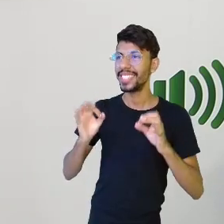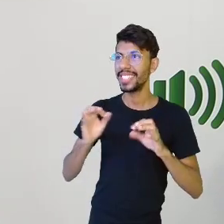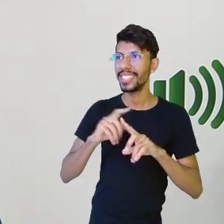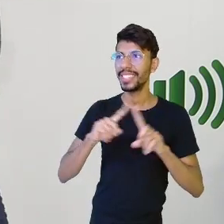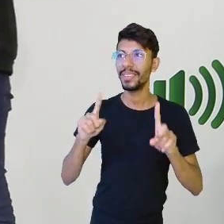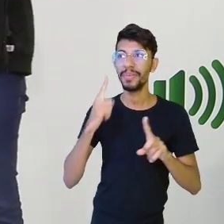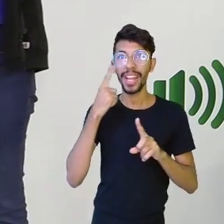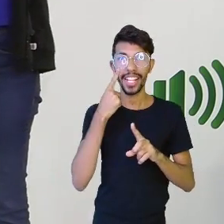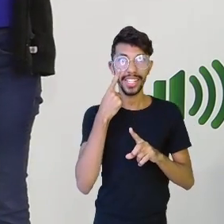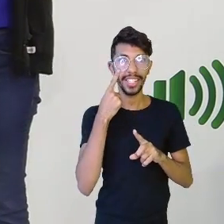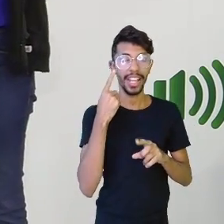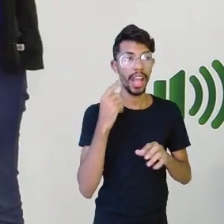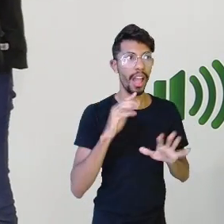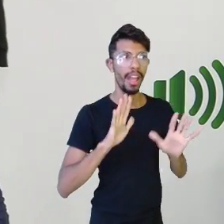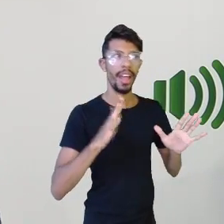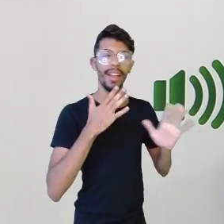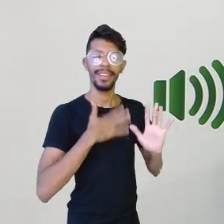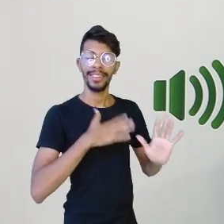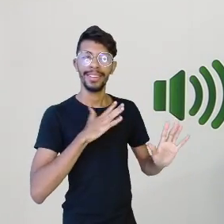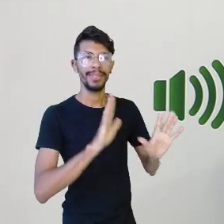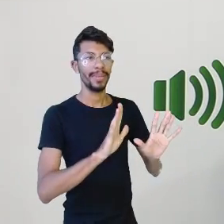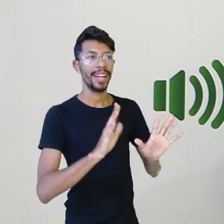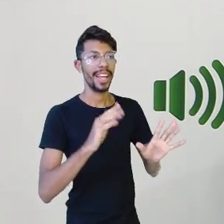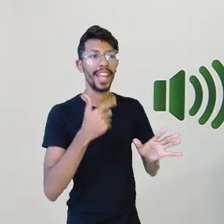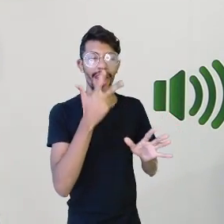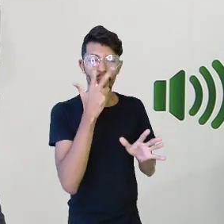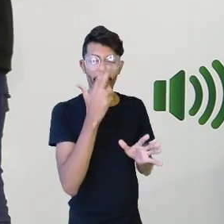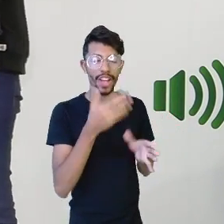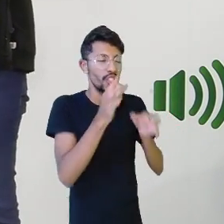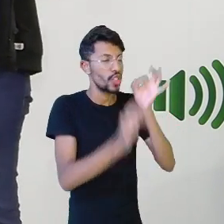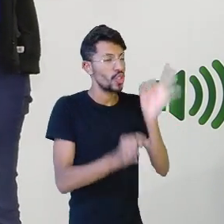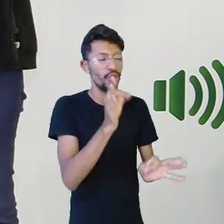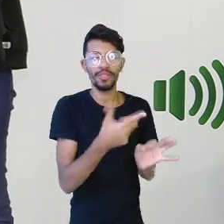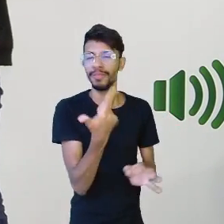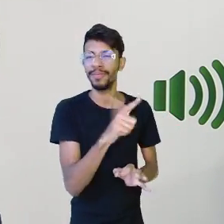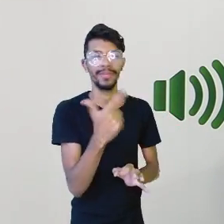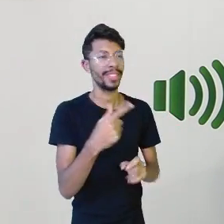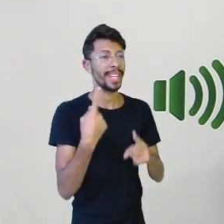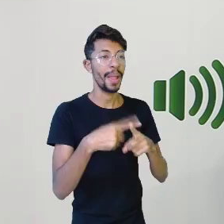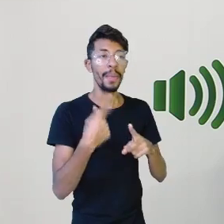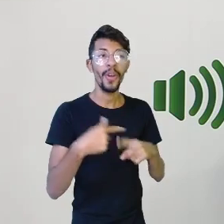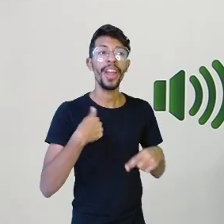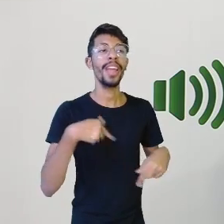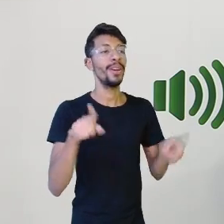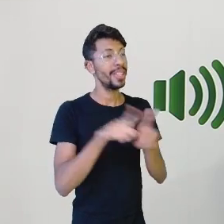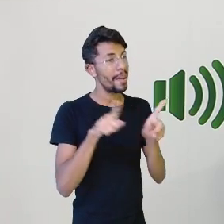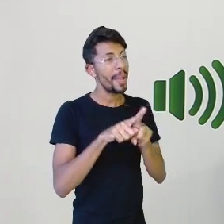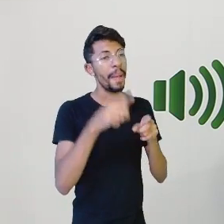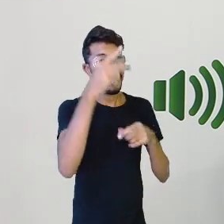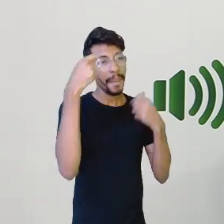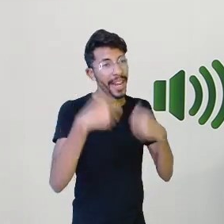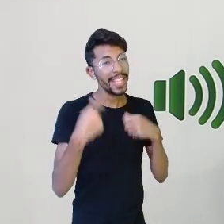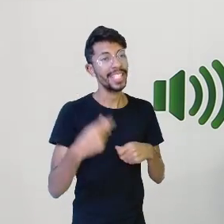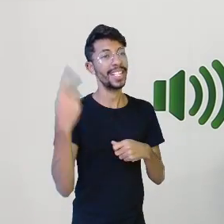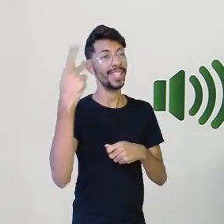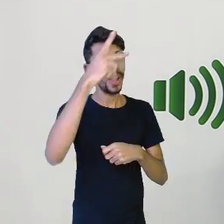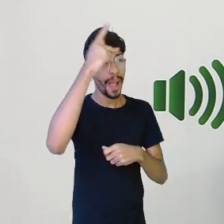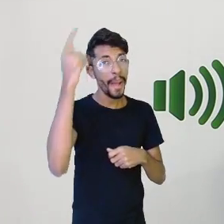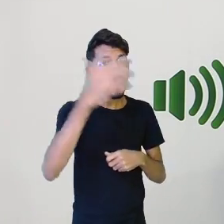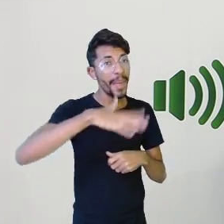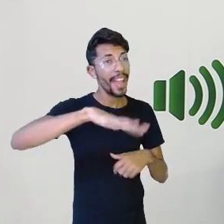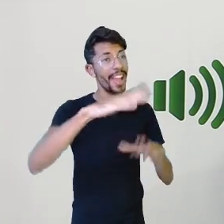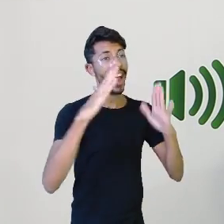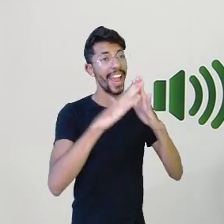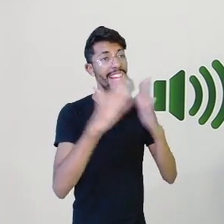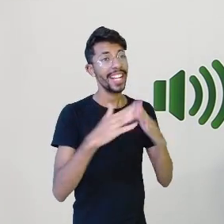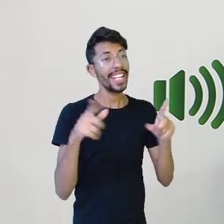extremamente injusto, eu vou reivindicar meus direitos, porque eu também preciso de torcida. Gente, por favor, torçam por mim.